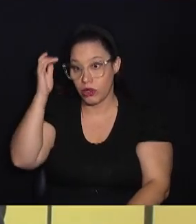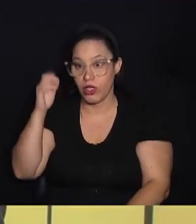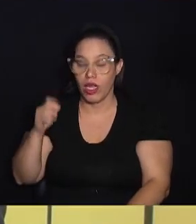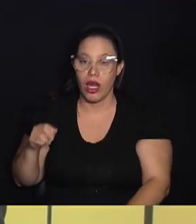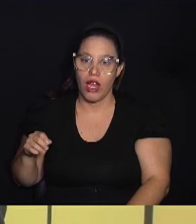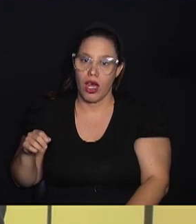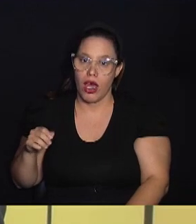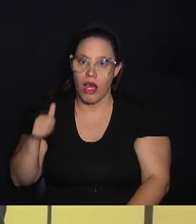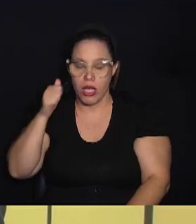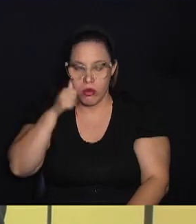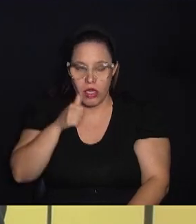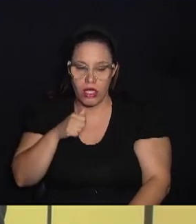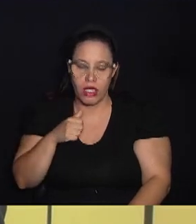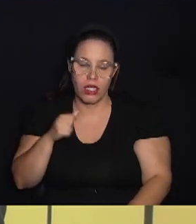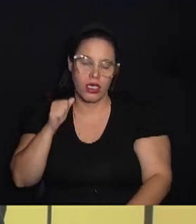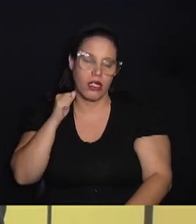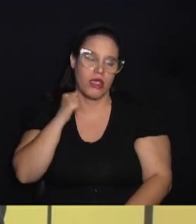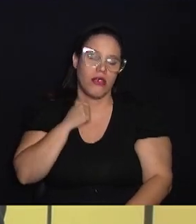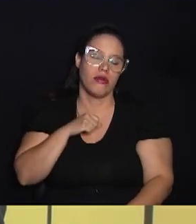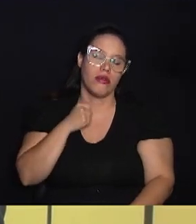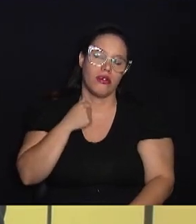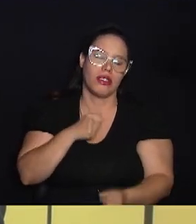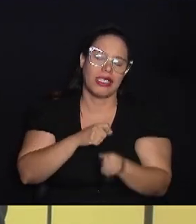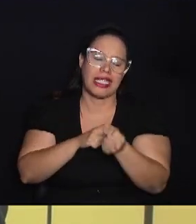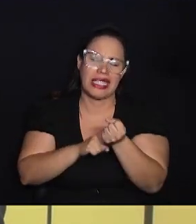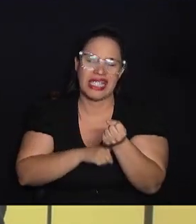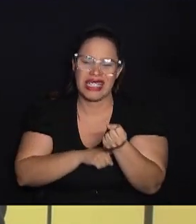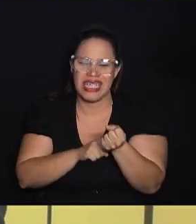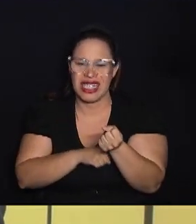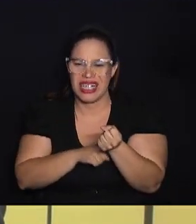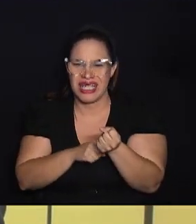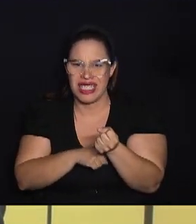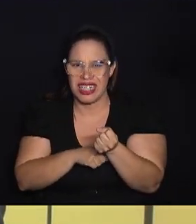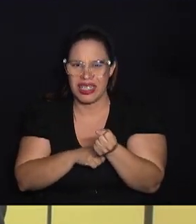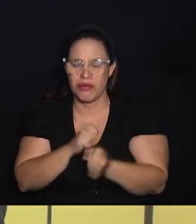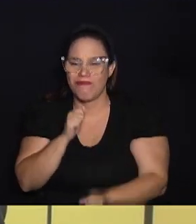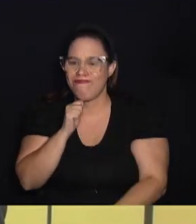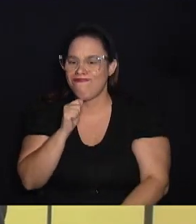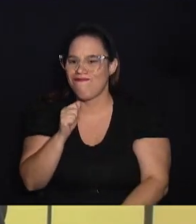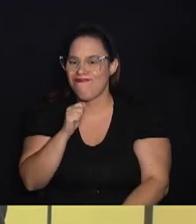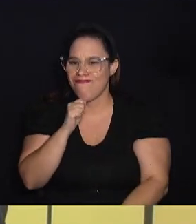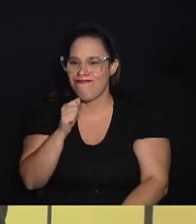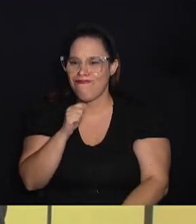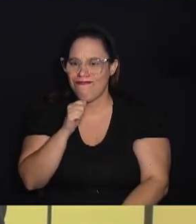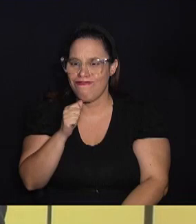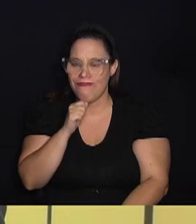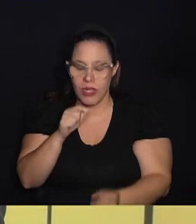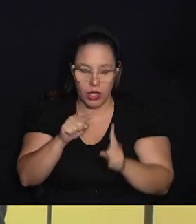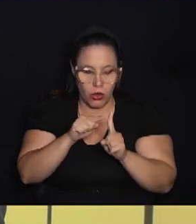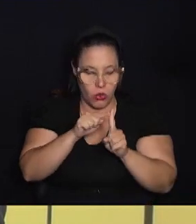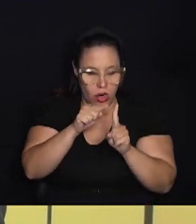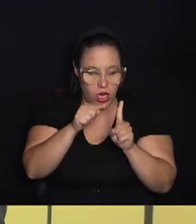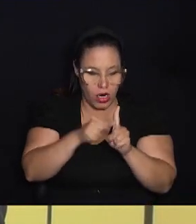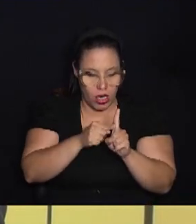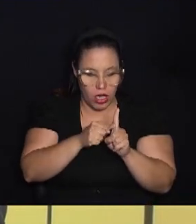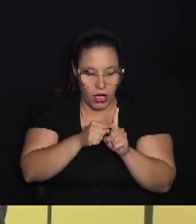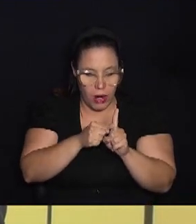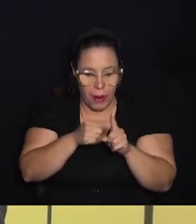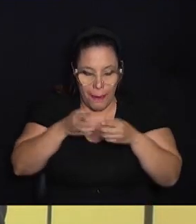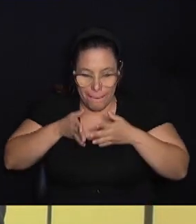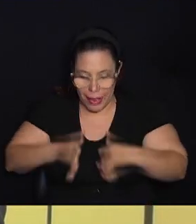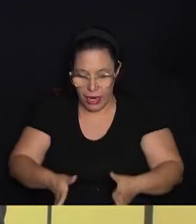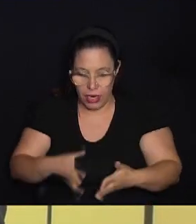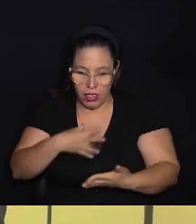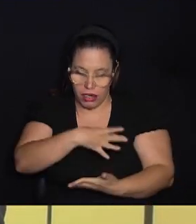sobrecarregadas né A questão menstruar gestar parir e amamentar né trazem